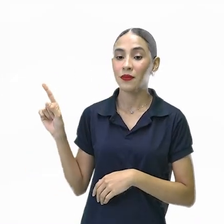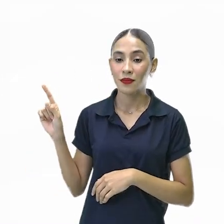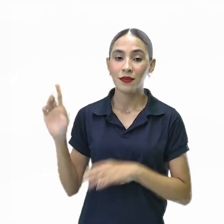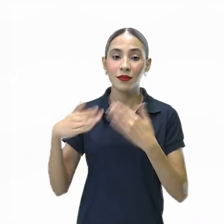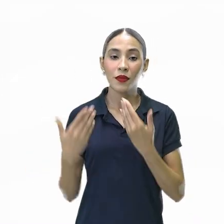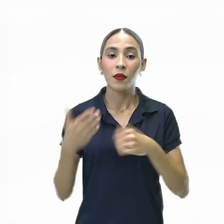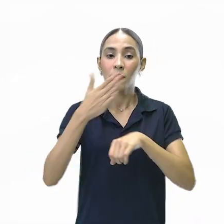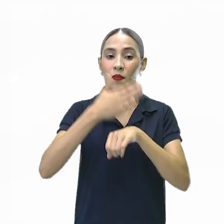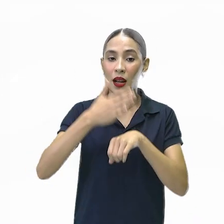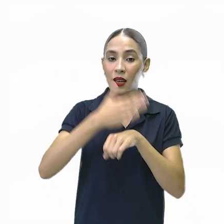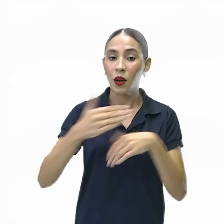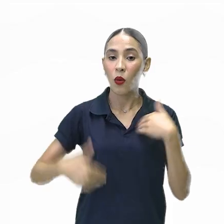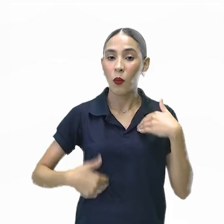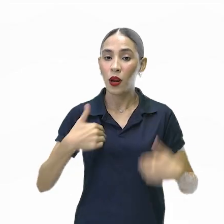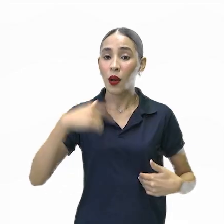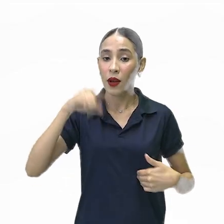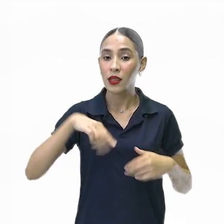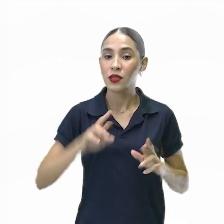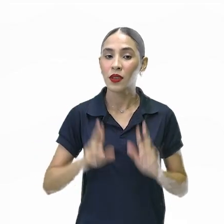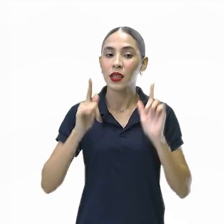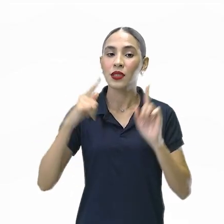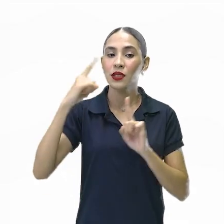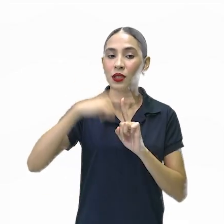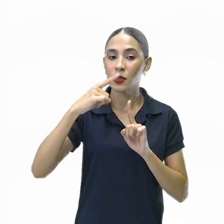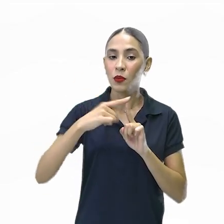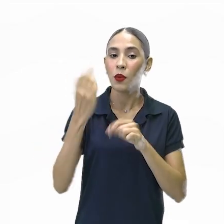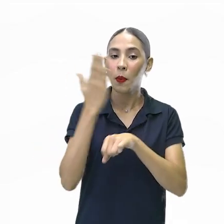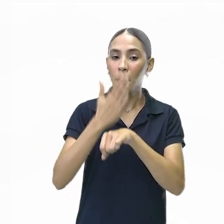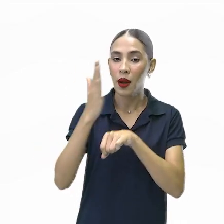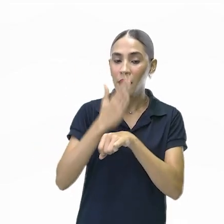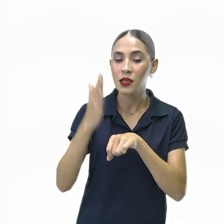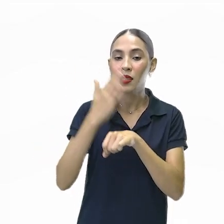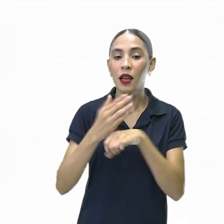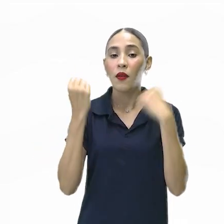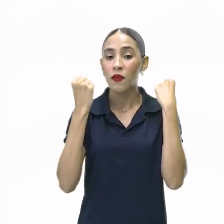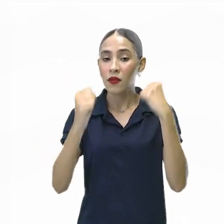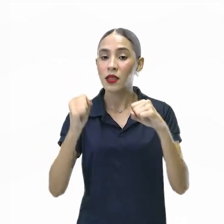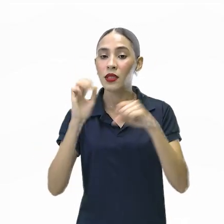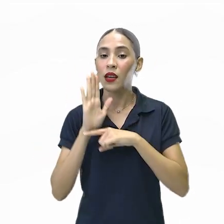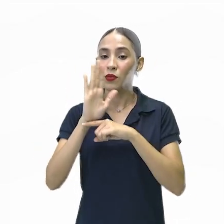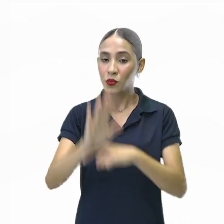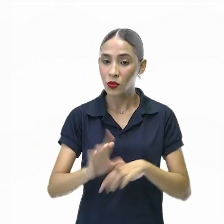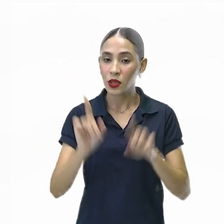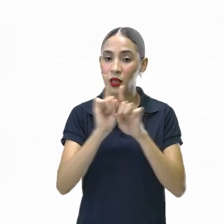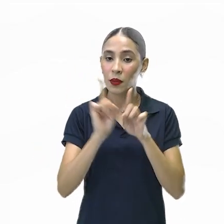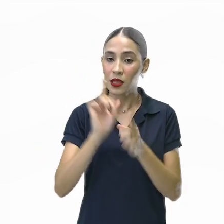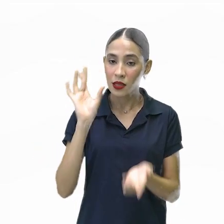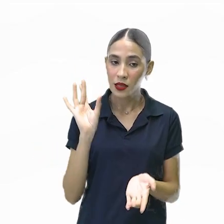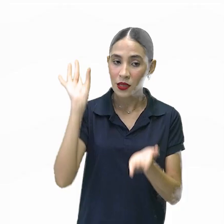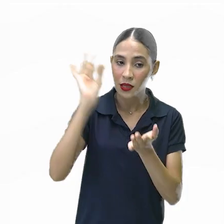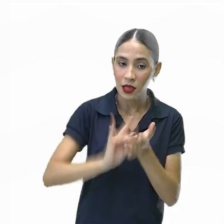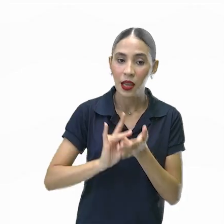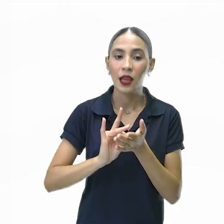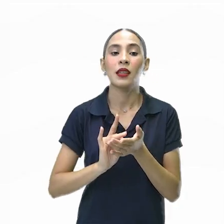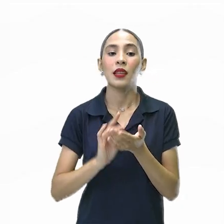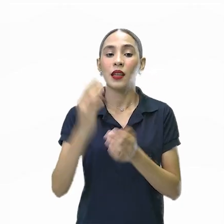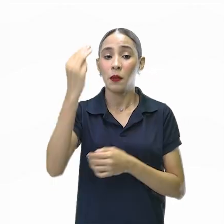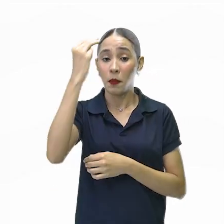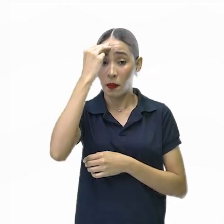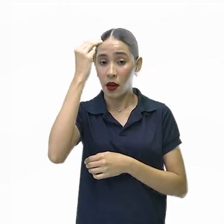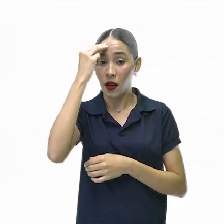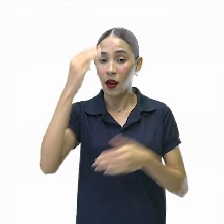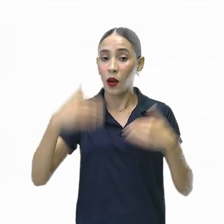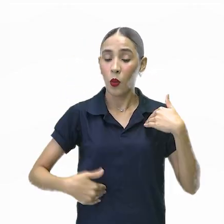práticas corporais são diferentes tipos de exercícios físicos que ajudam de forma efetiva o trabalho da mente